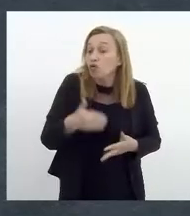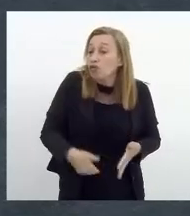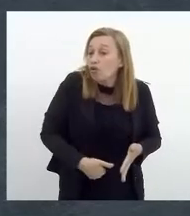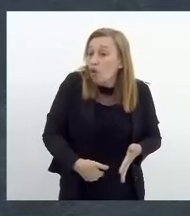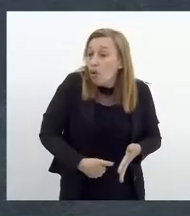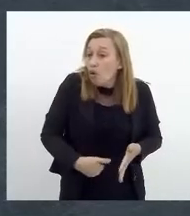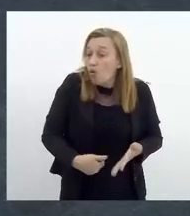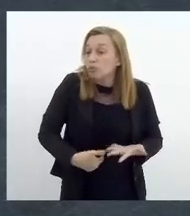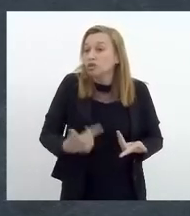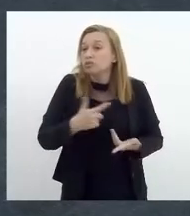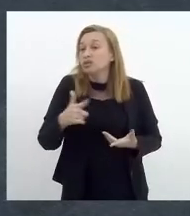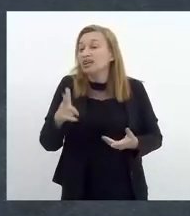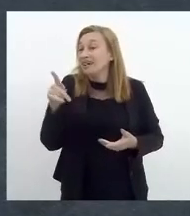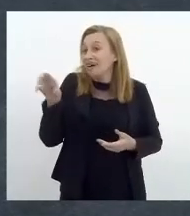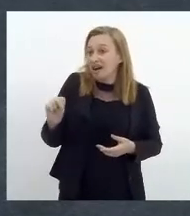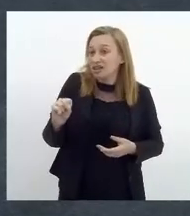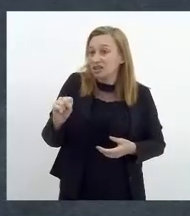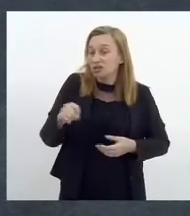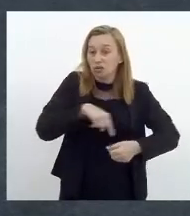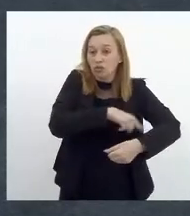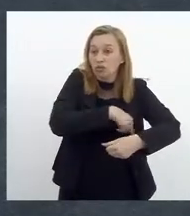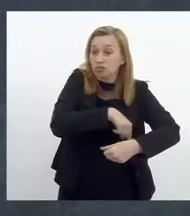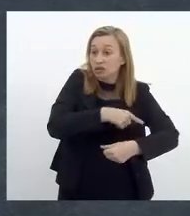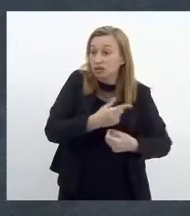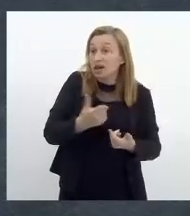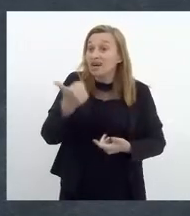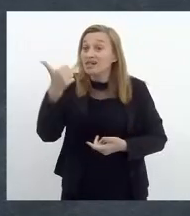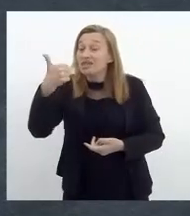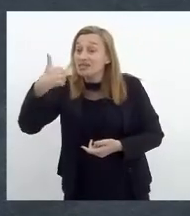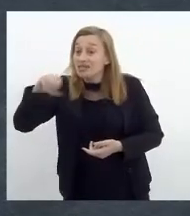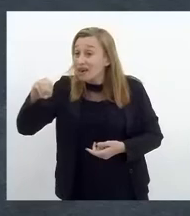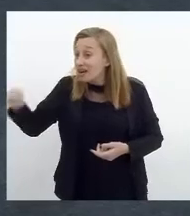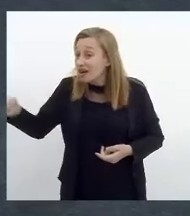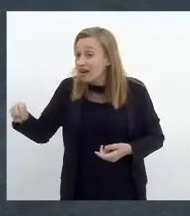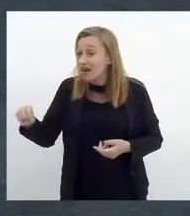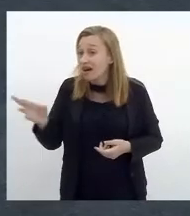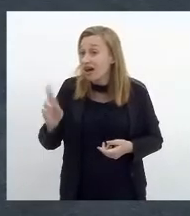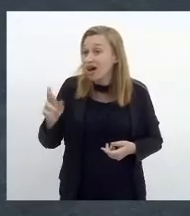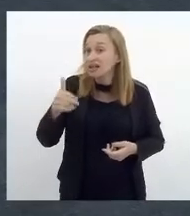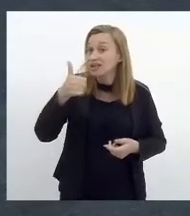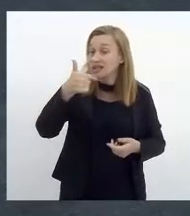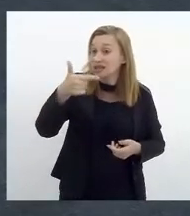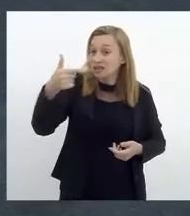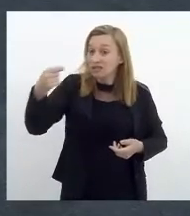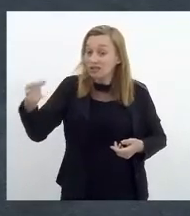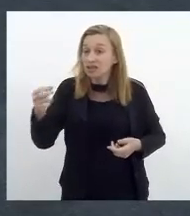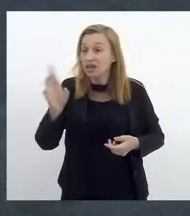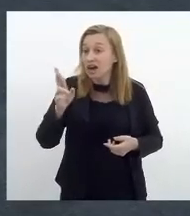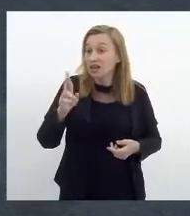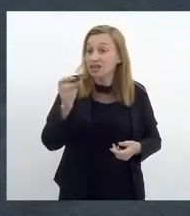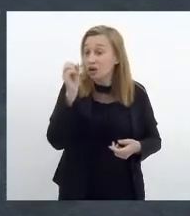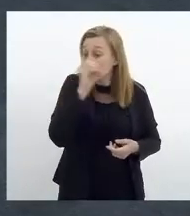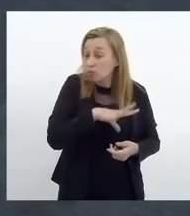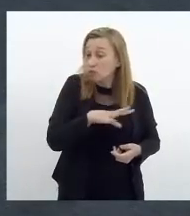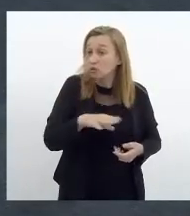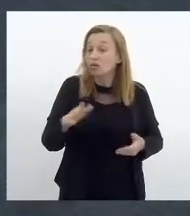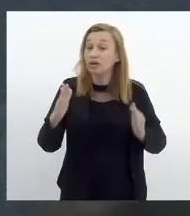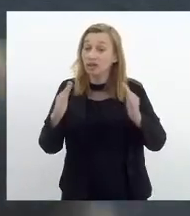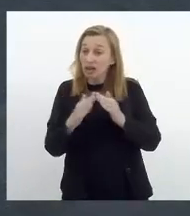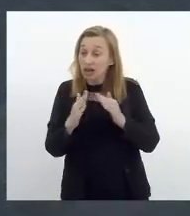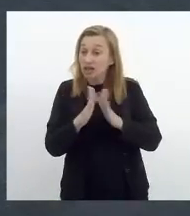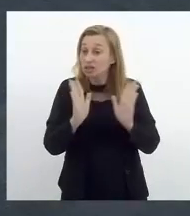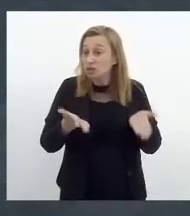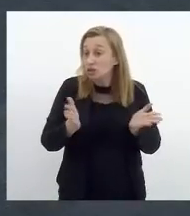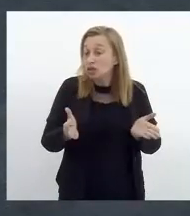tem gás de cozinha. O gás de cozinha, R$100, R$120, isso é um absurdo. Então, essa casa hoje, com o projeto